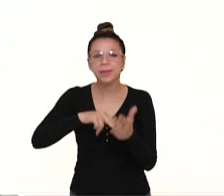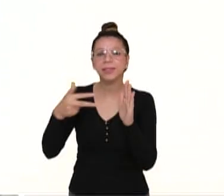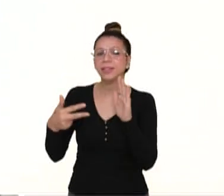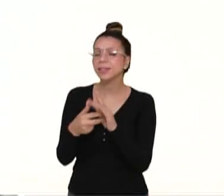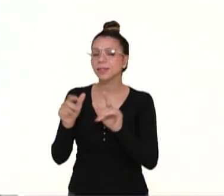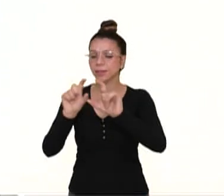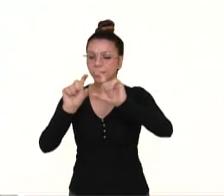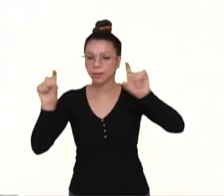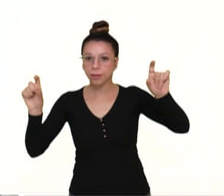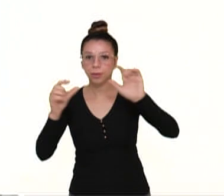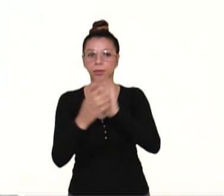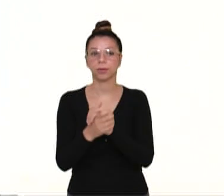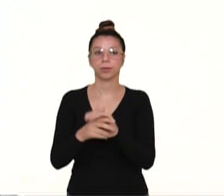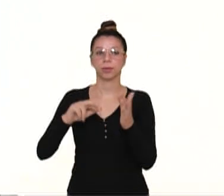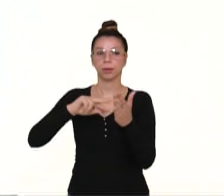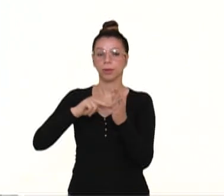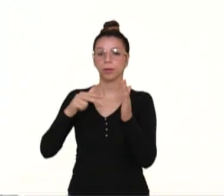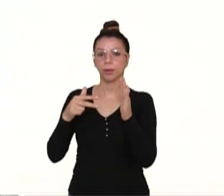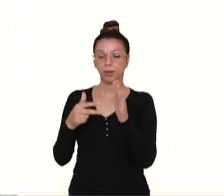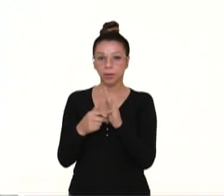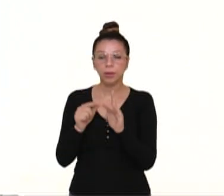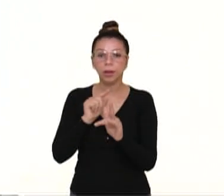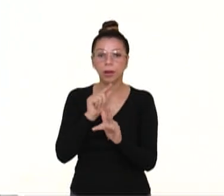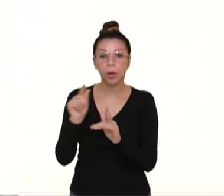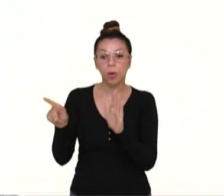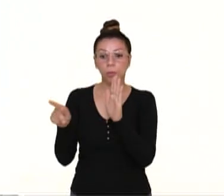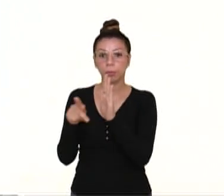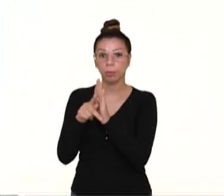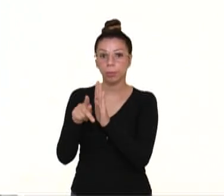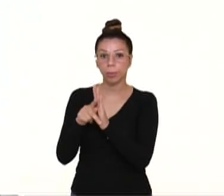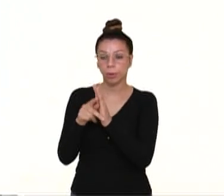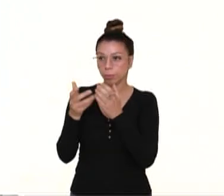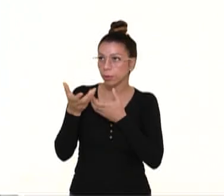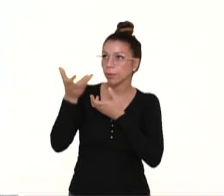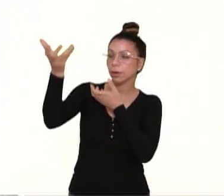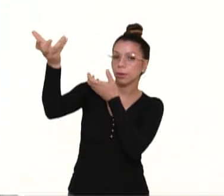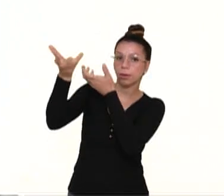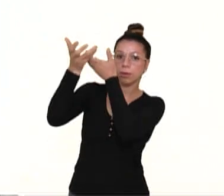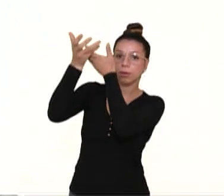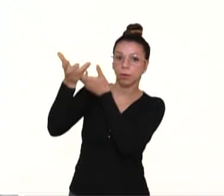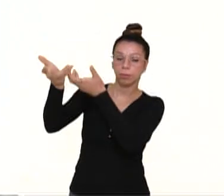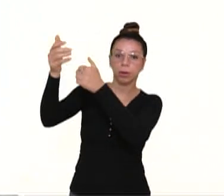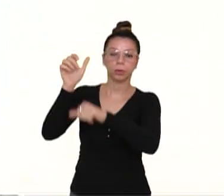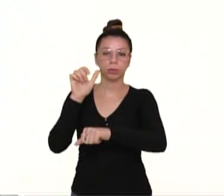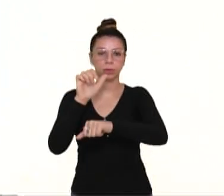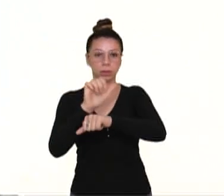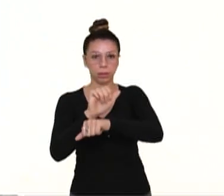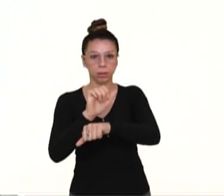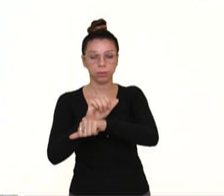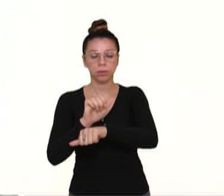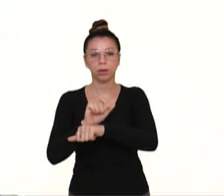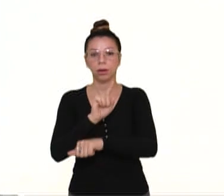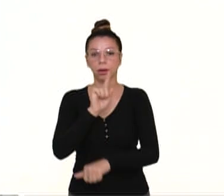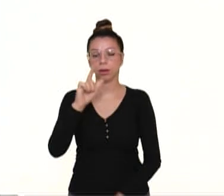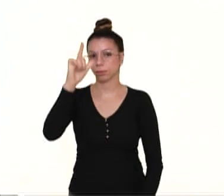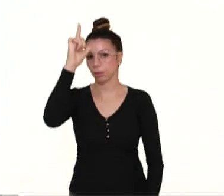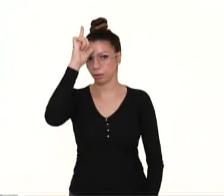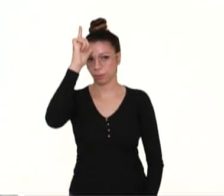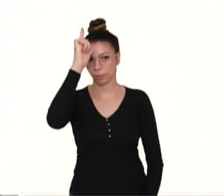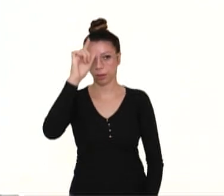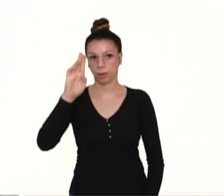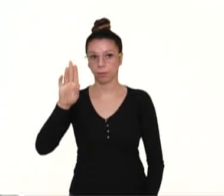significa Ópera Estatal de Berlim, dirigida por ele entre 1930 e 1934. E a foto